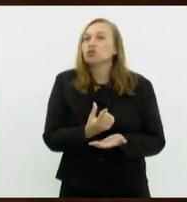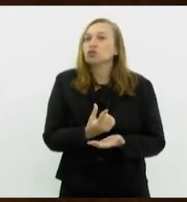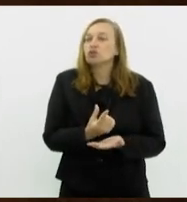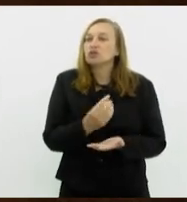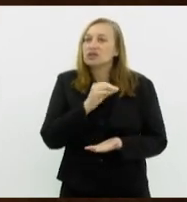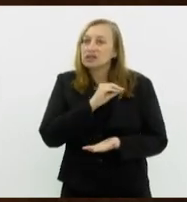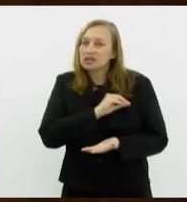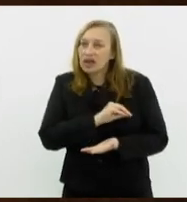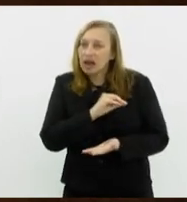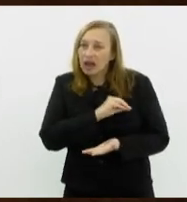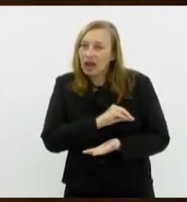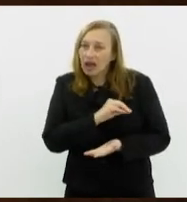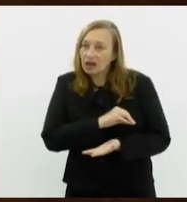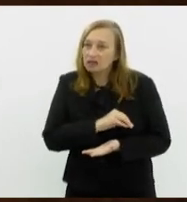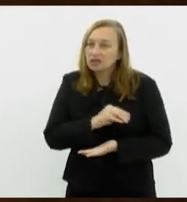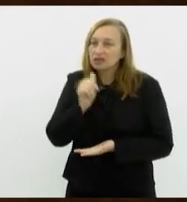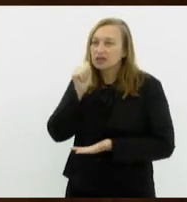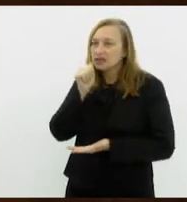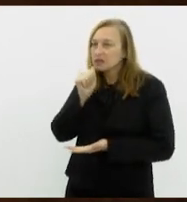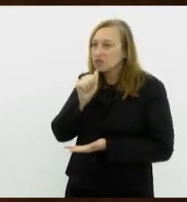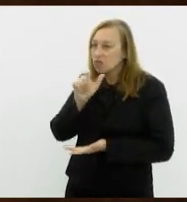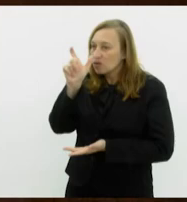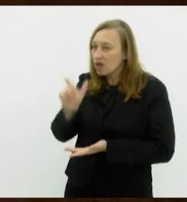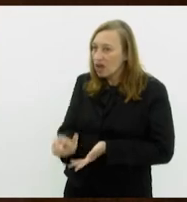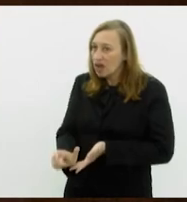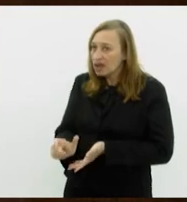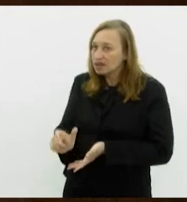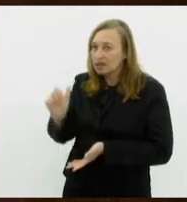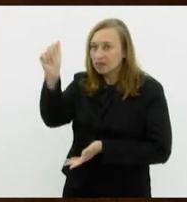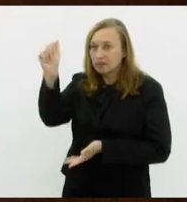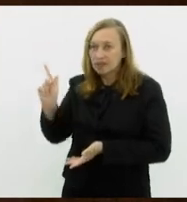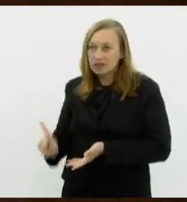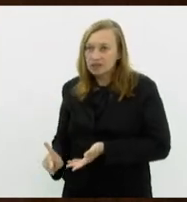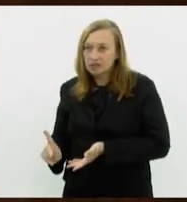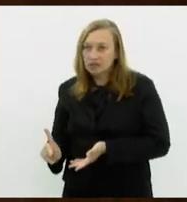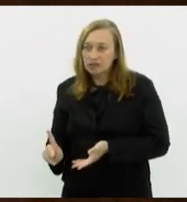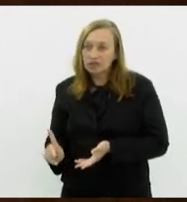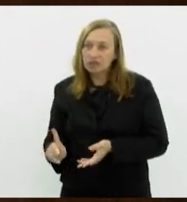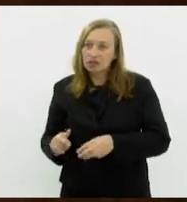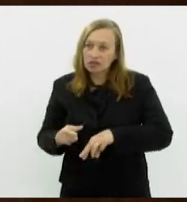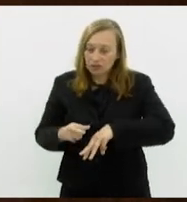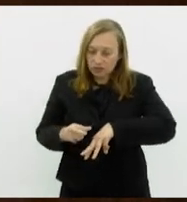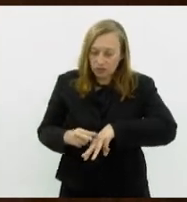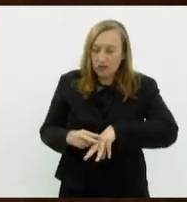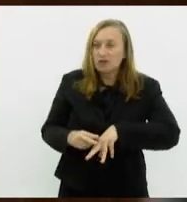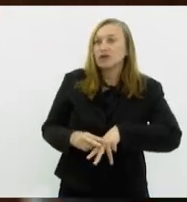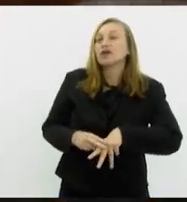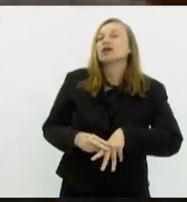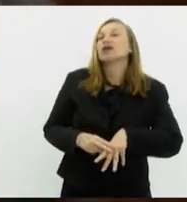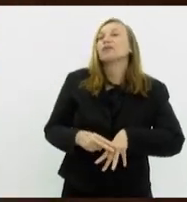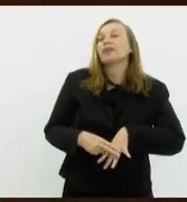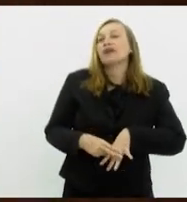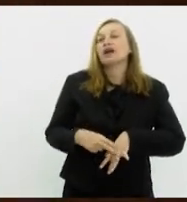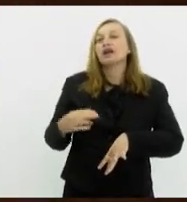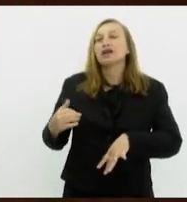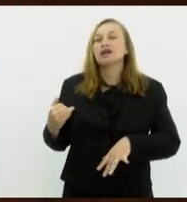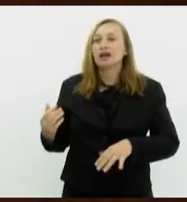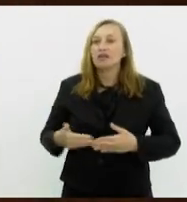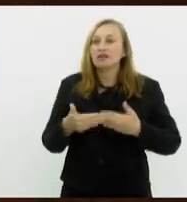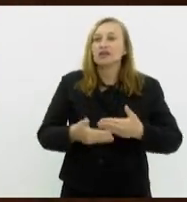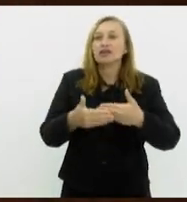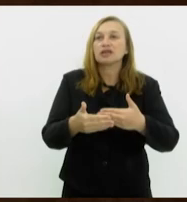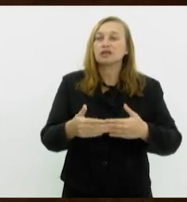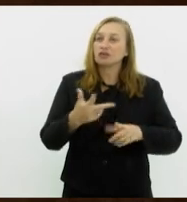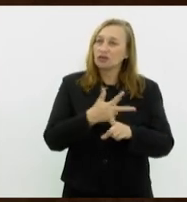dessas pensionistas precisa de algo muito avançado. Então, conseguimos uma vitória importante aqui na casa no dia